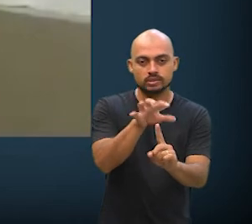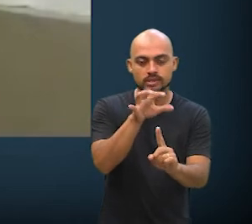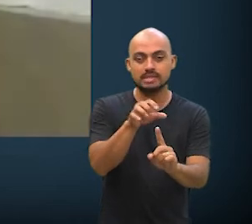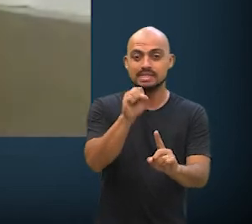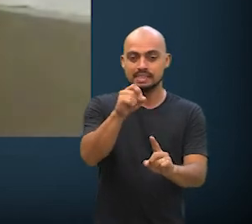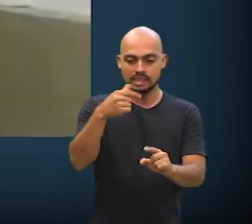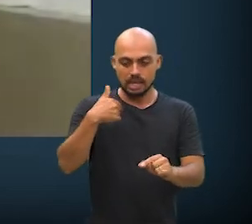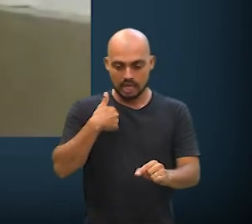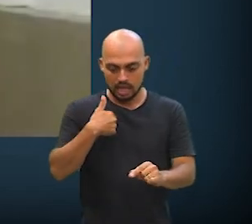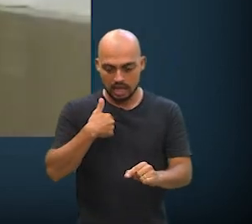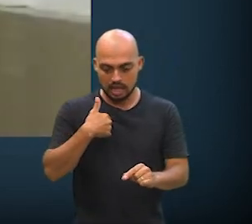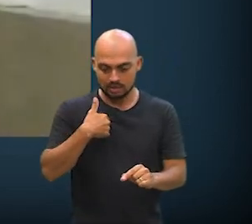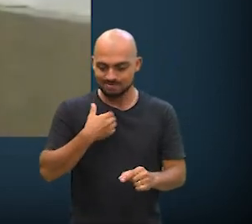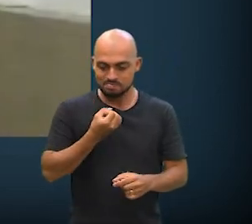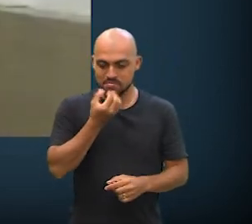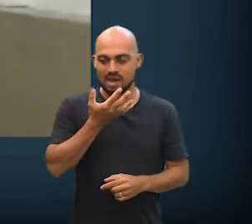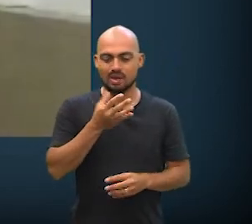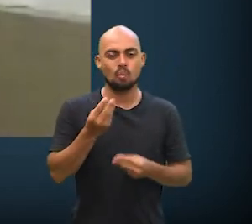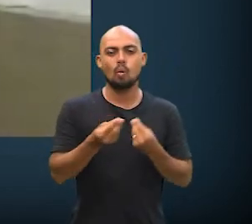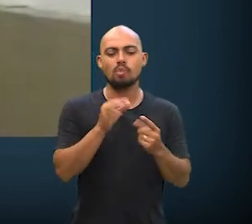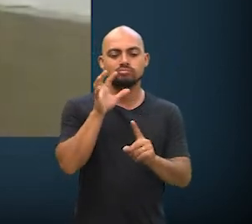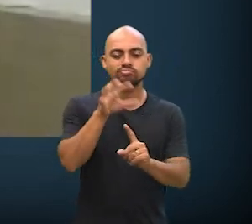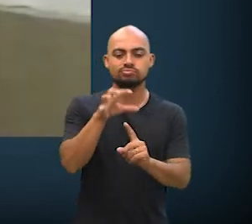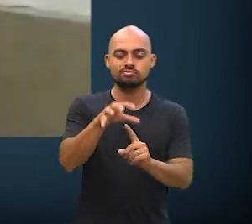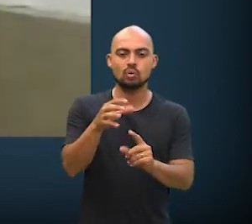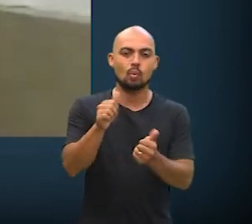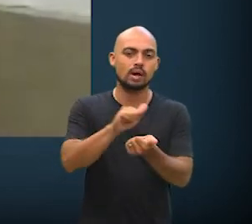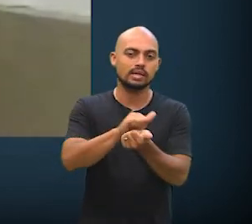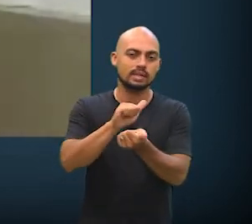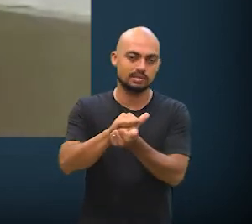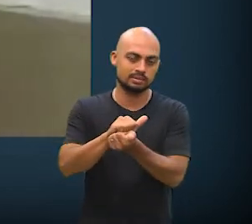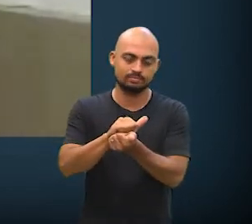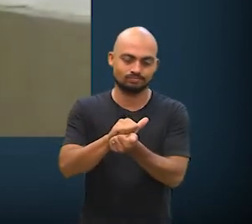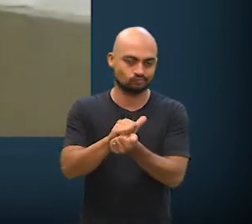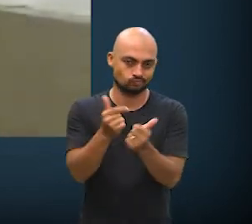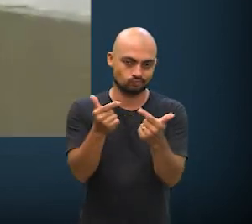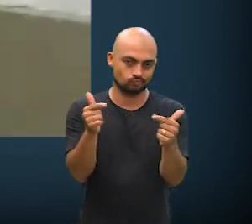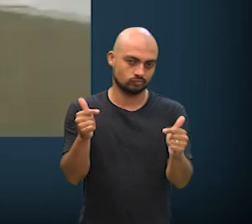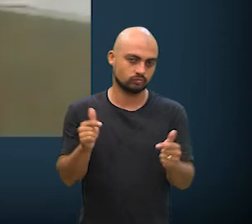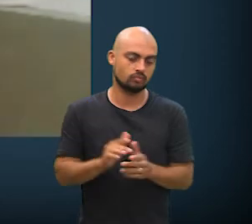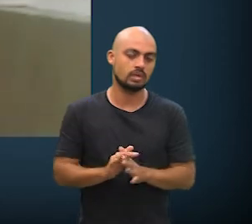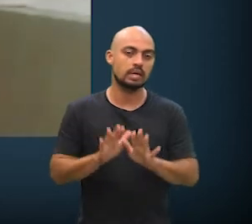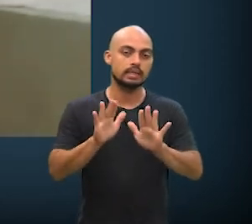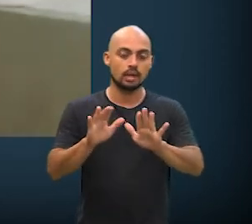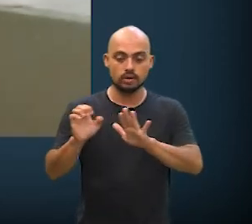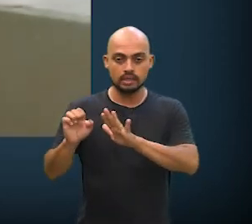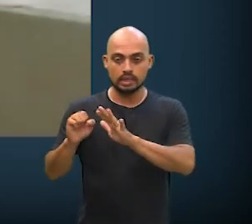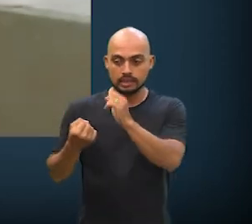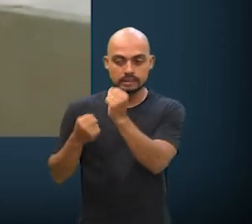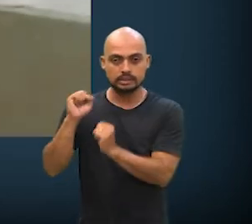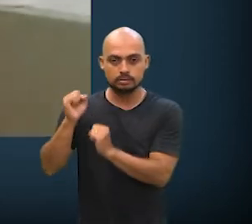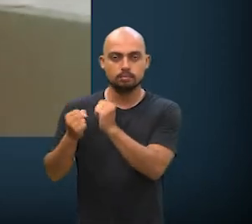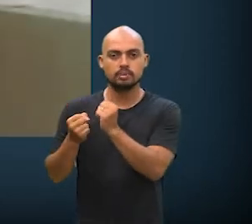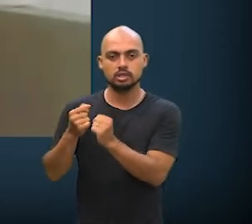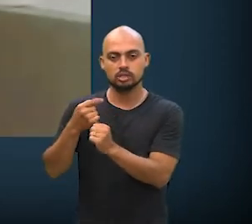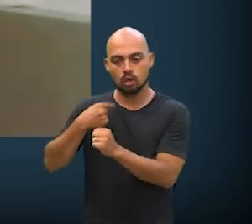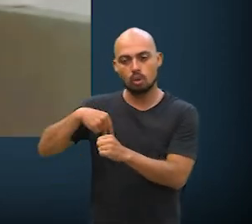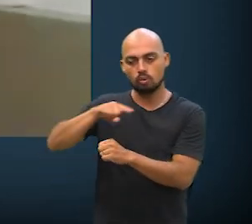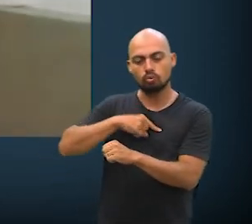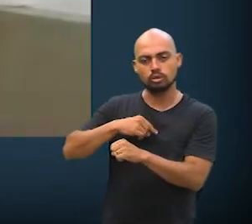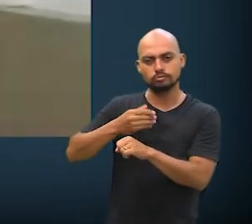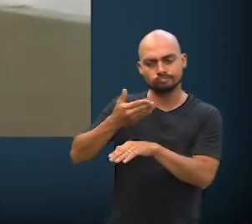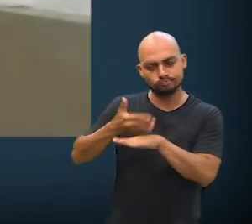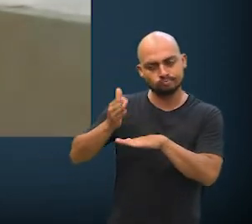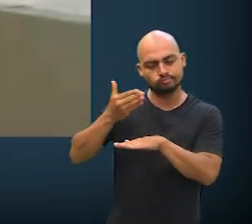você não vai conseguir impactar com qualidade. Então, todas as empresas que hoje estão aqui com a gente faz muito esse